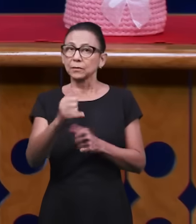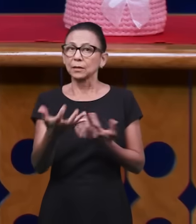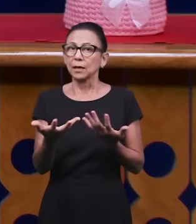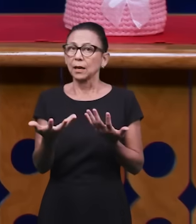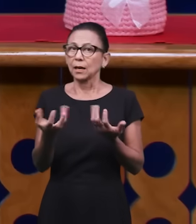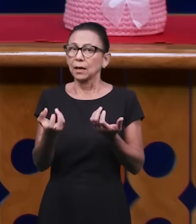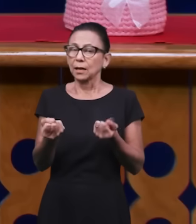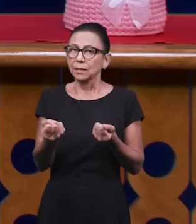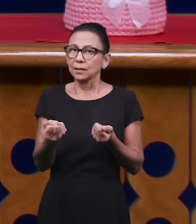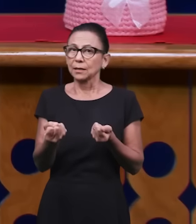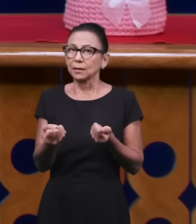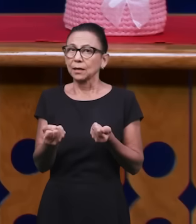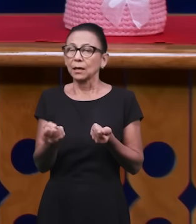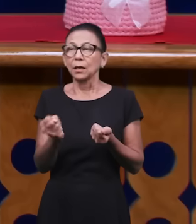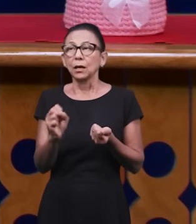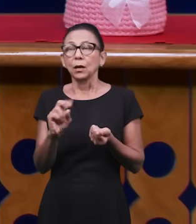vamos